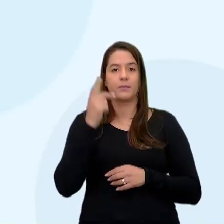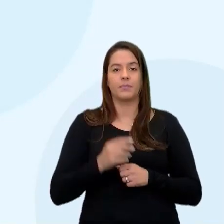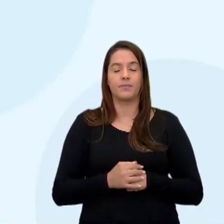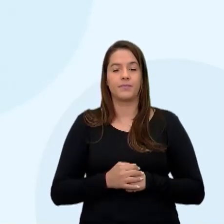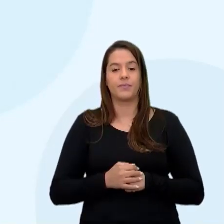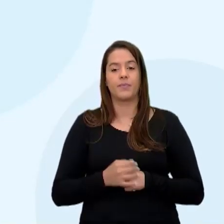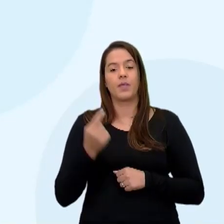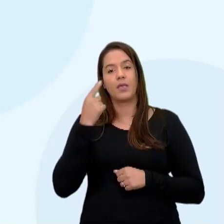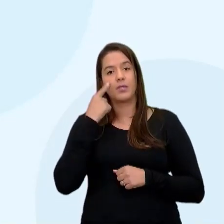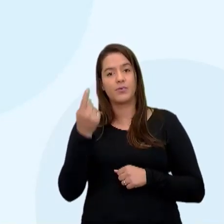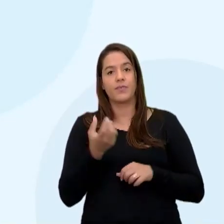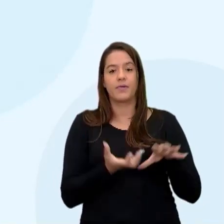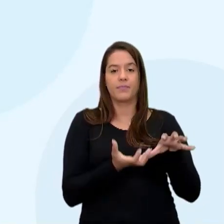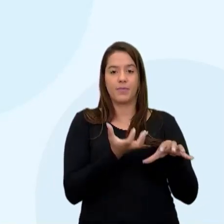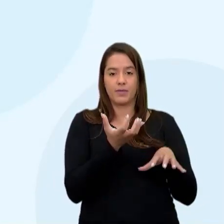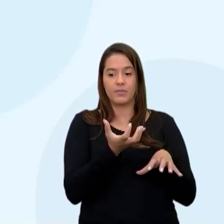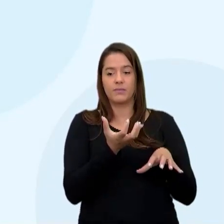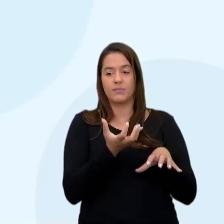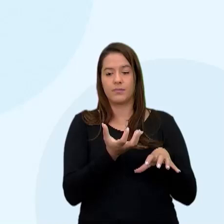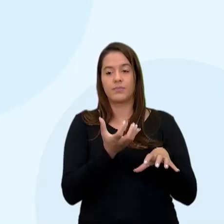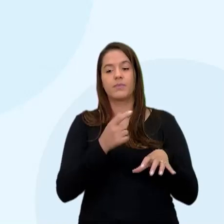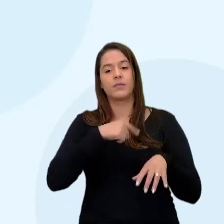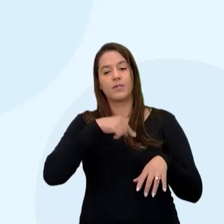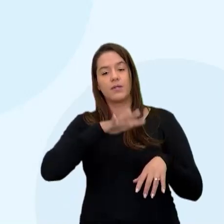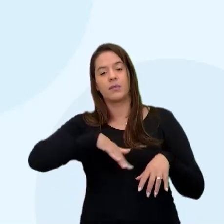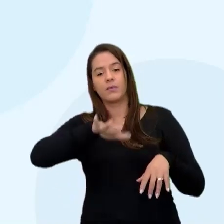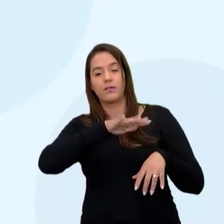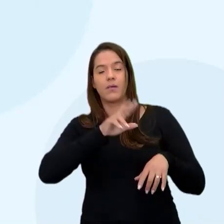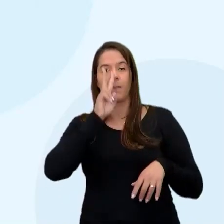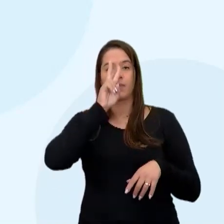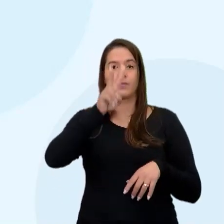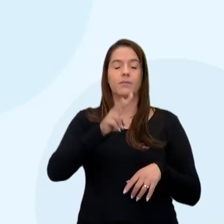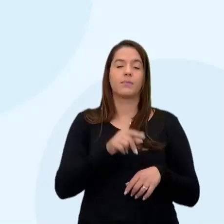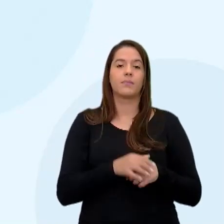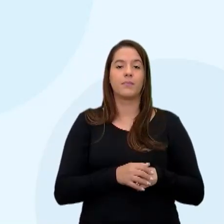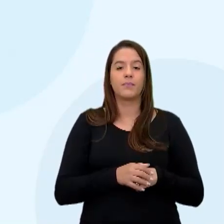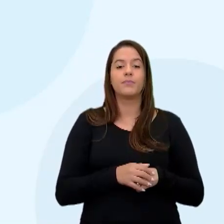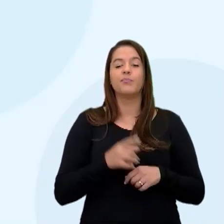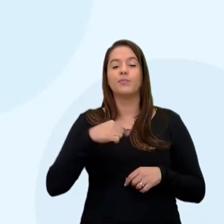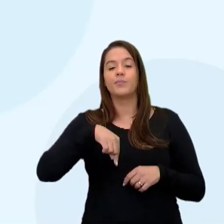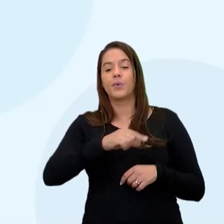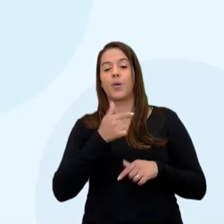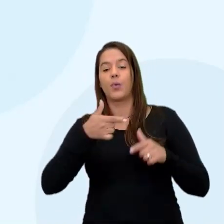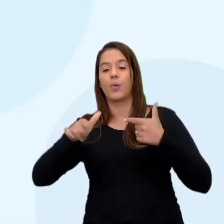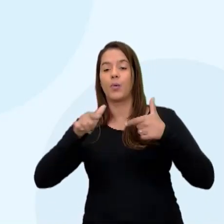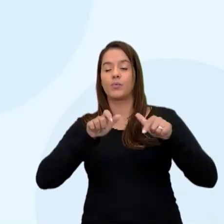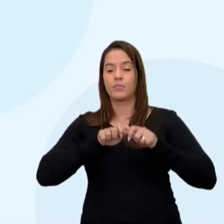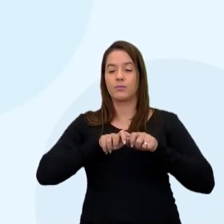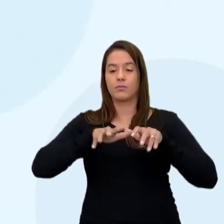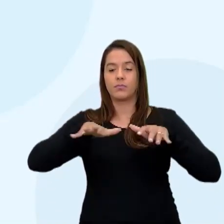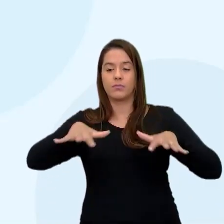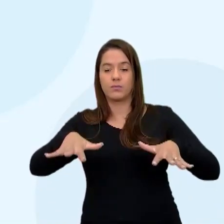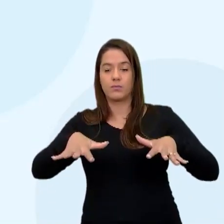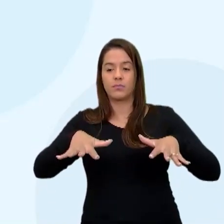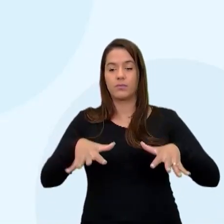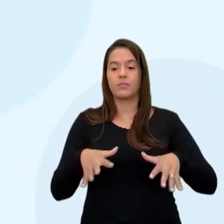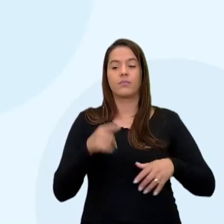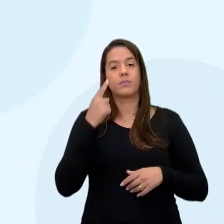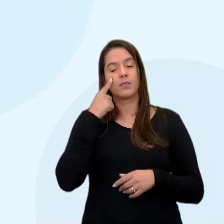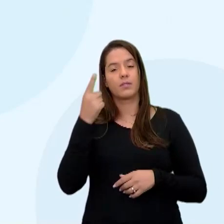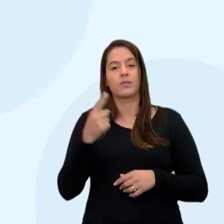lá a Brasília em destaque, né, como metrópole nacional, e aí a gente vê, né, para onde que elas têm aí as